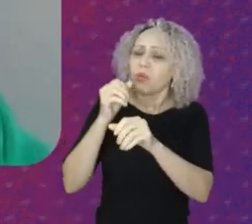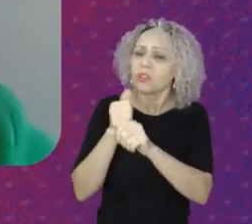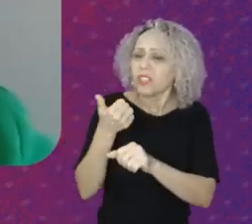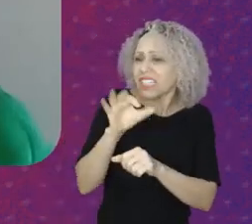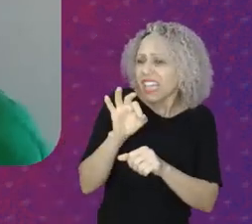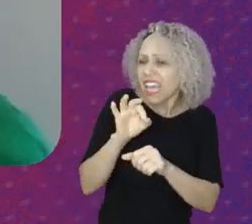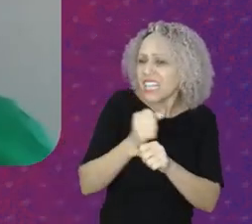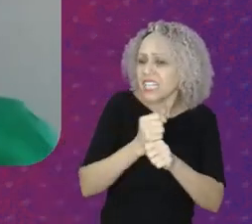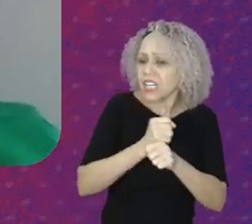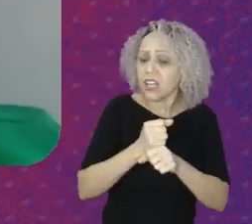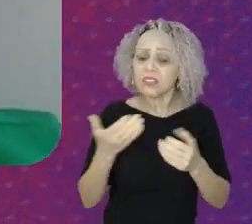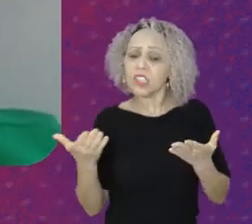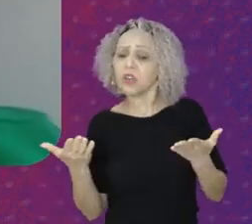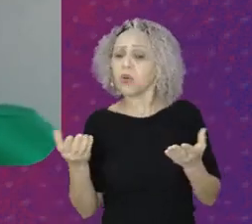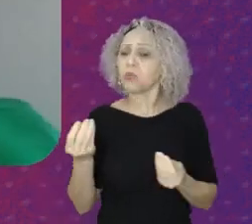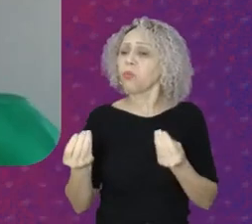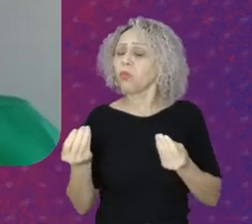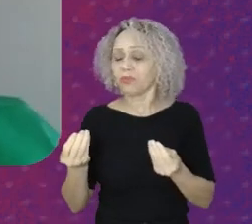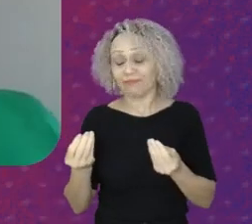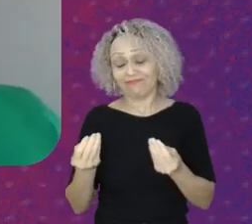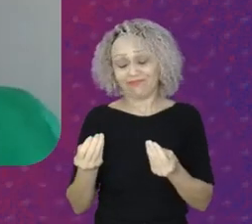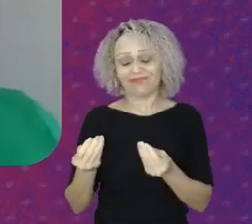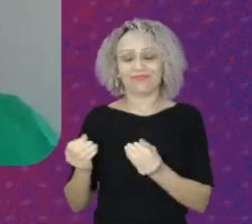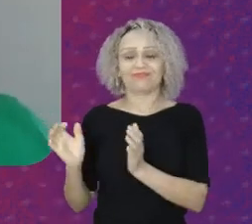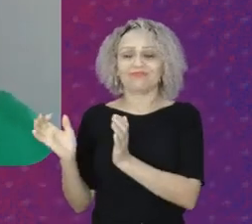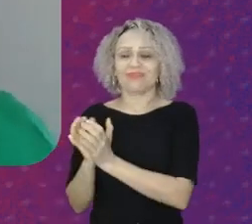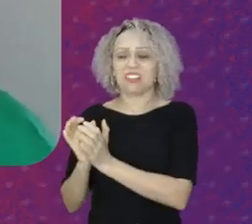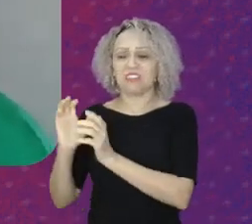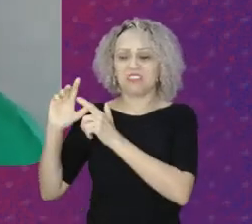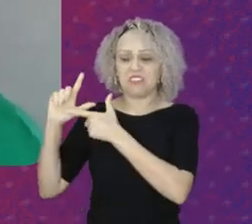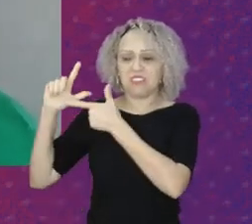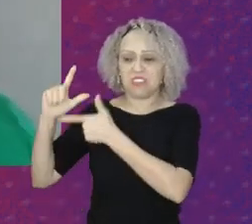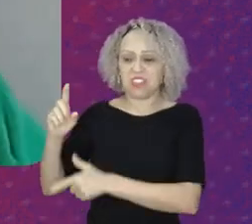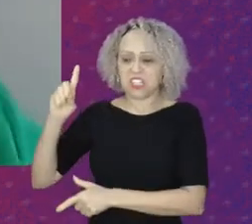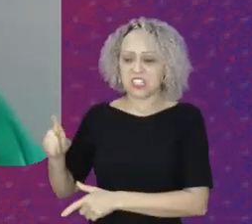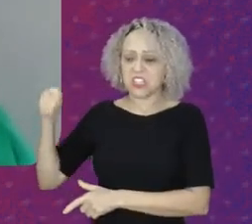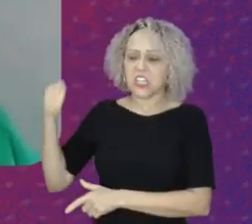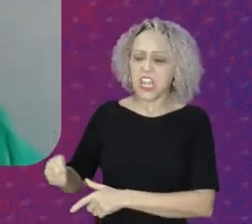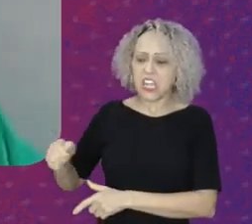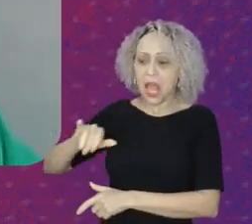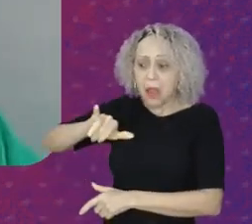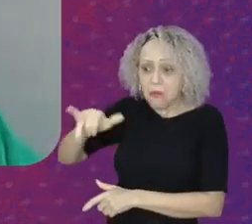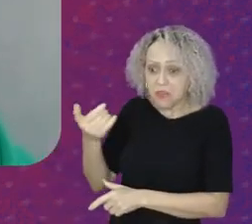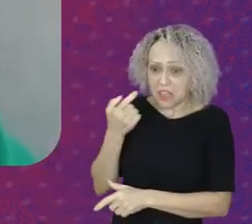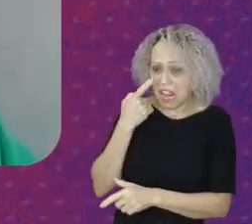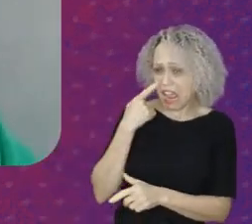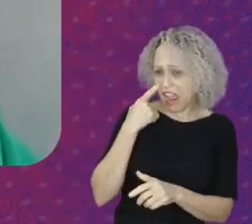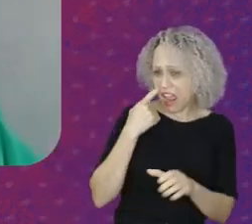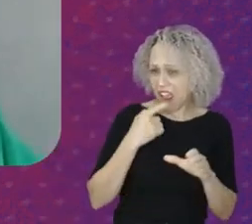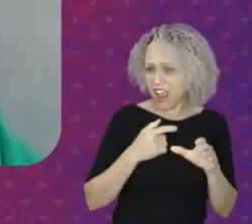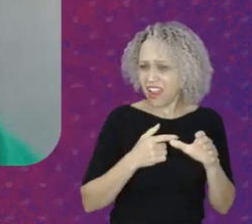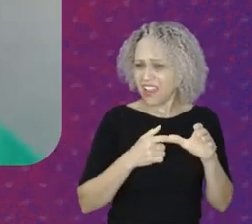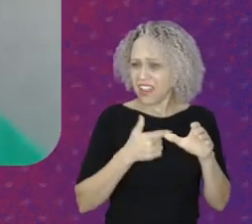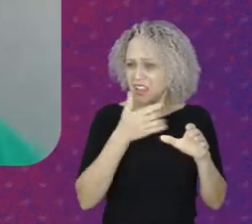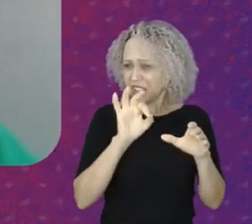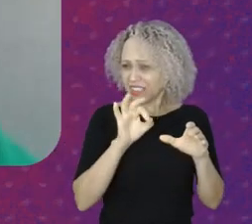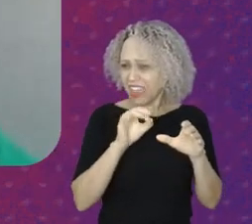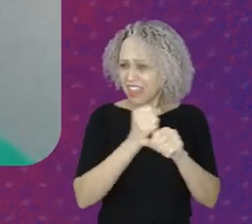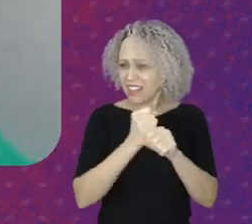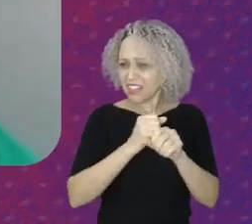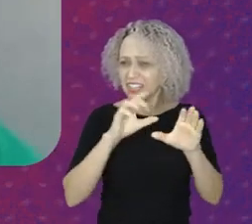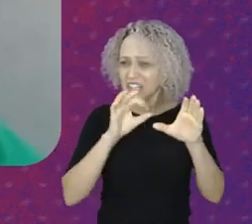conservadores aproveitaram desse momento para dizer que era o fim das cotas, que as cotas acabariam, que não continuaria mais,